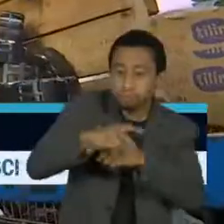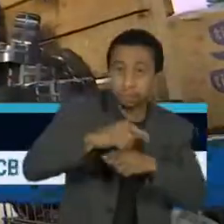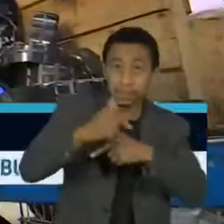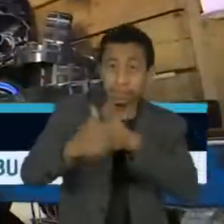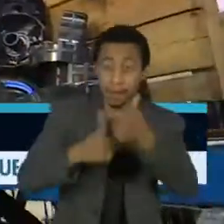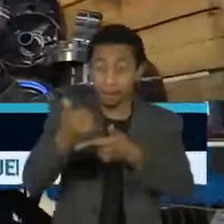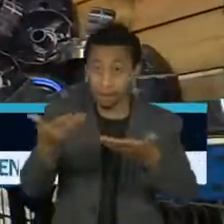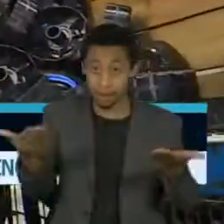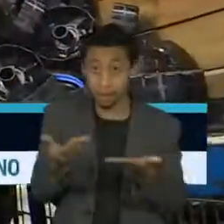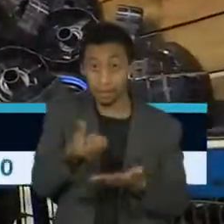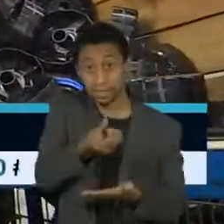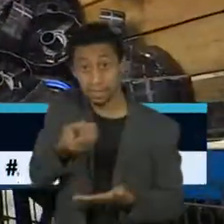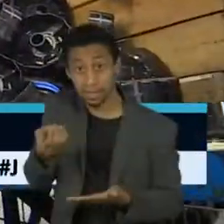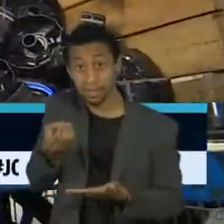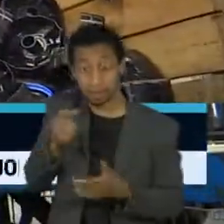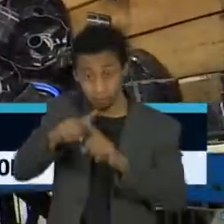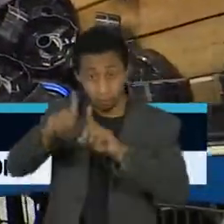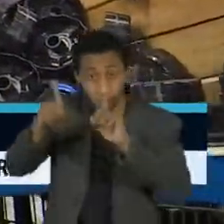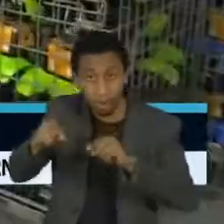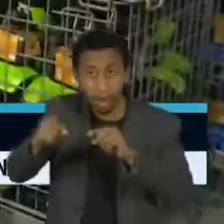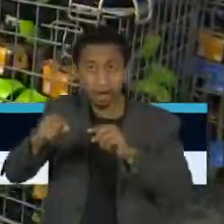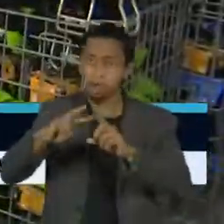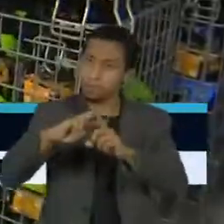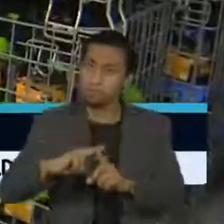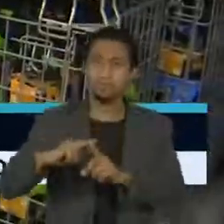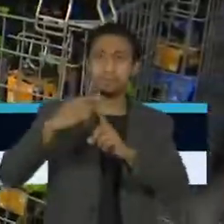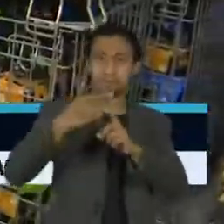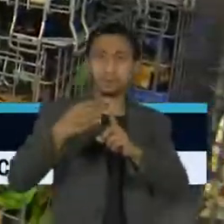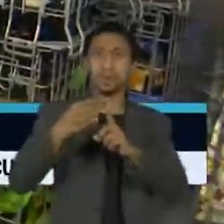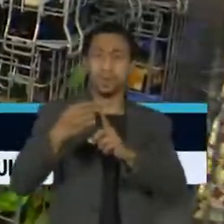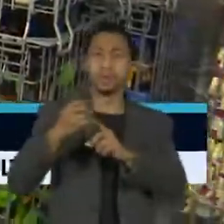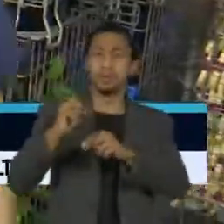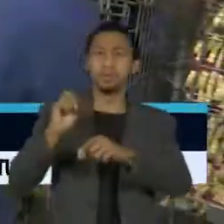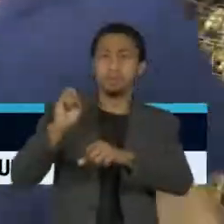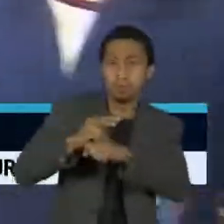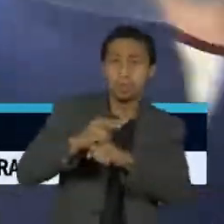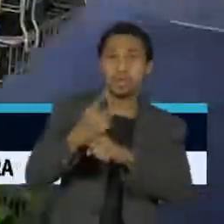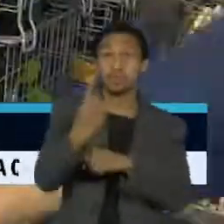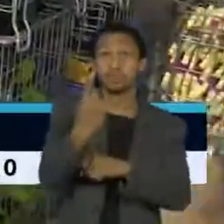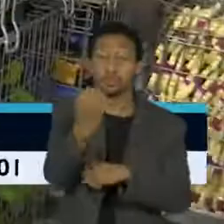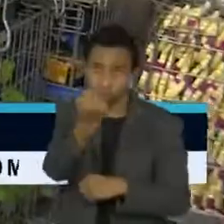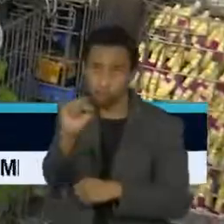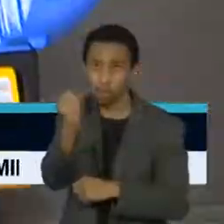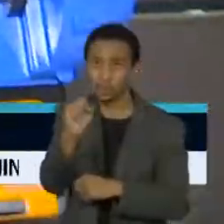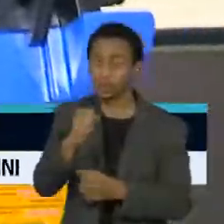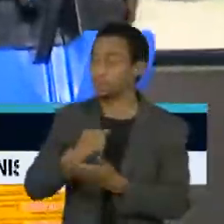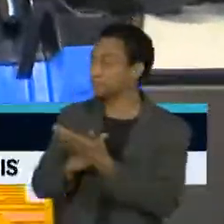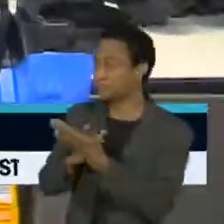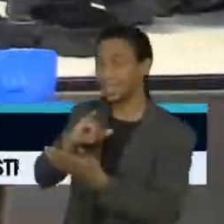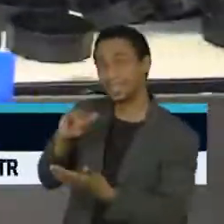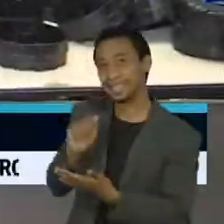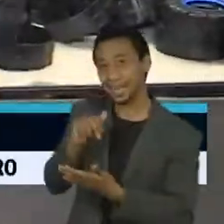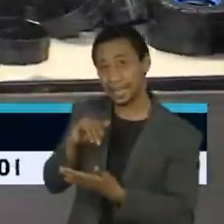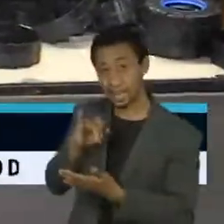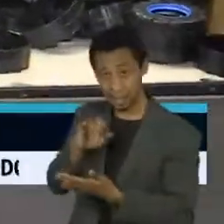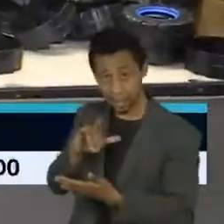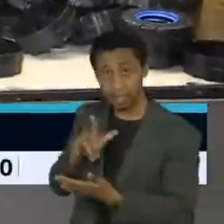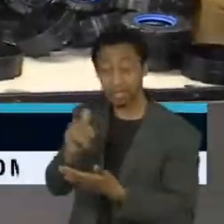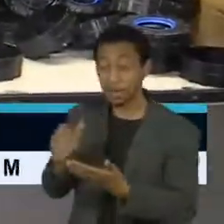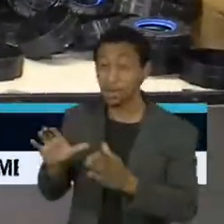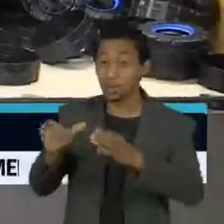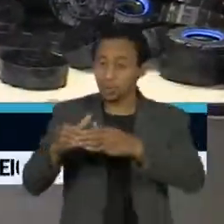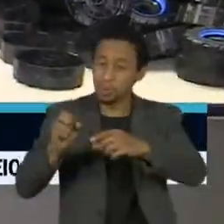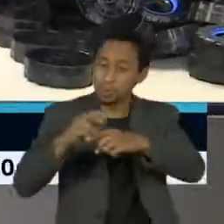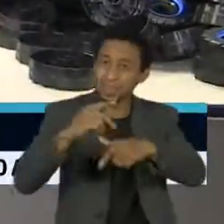A equipe de 60 funcionários foi reforçada com a contratação de outros 18. A Jaqueline estava nessa turma. Para ela, foi o fim